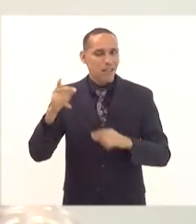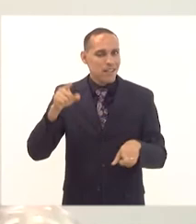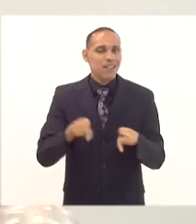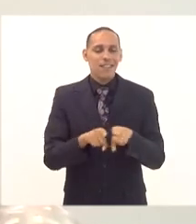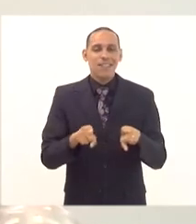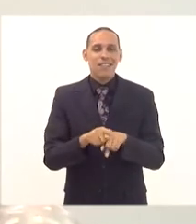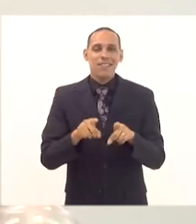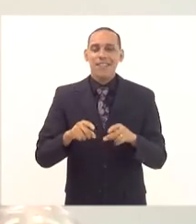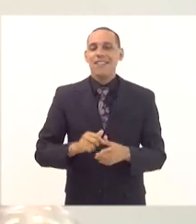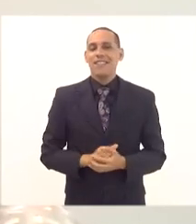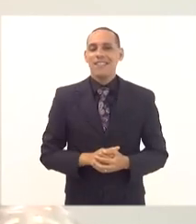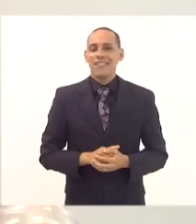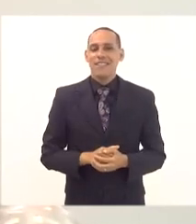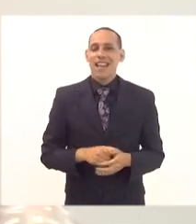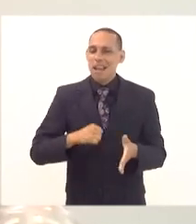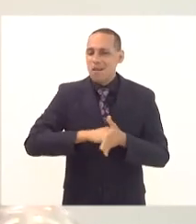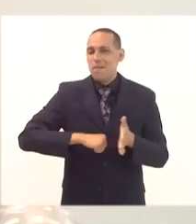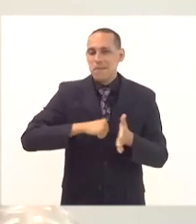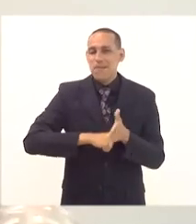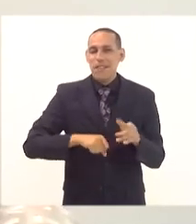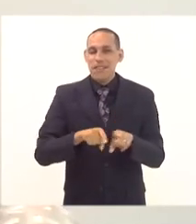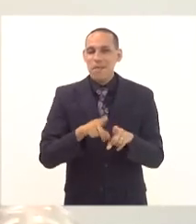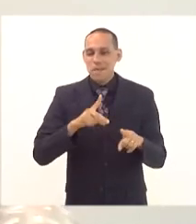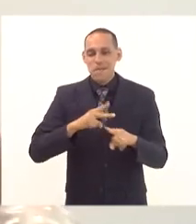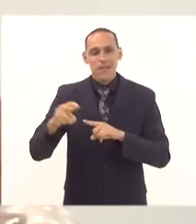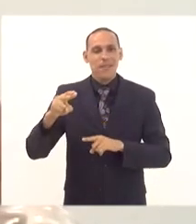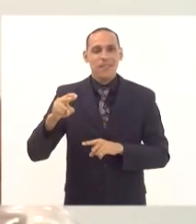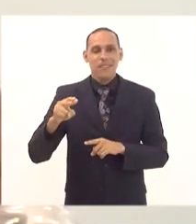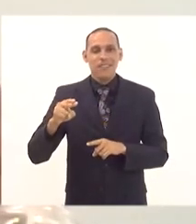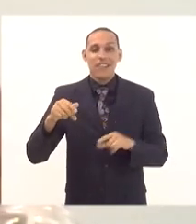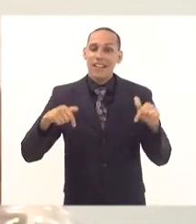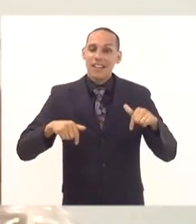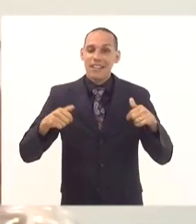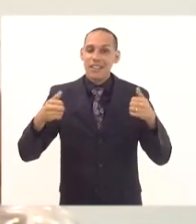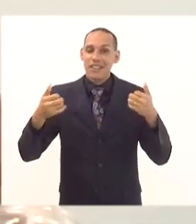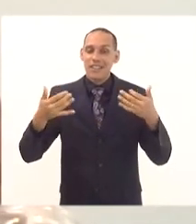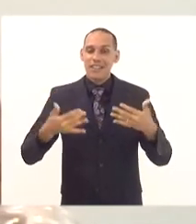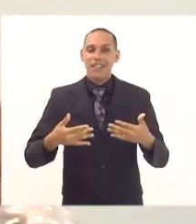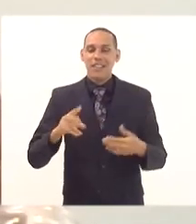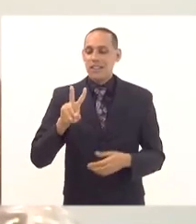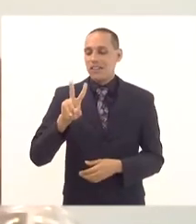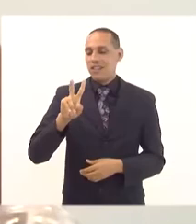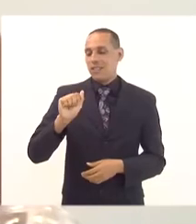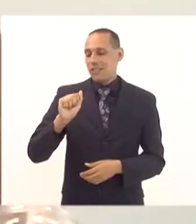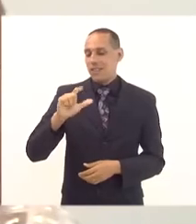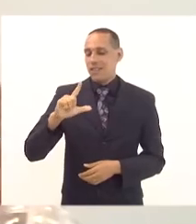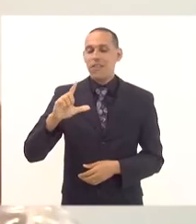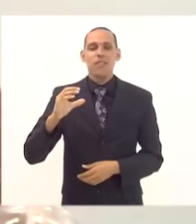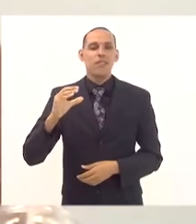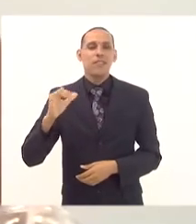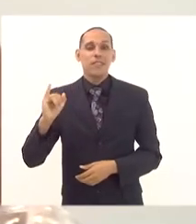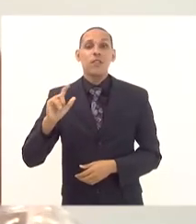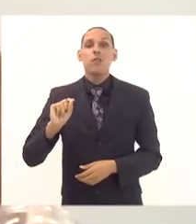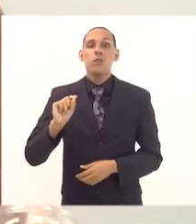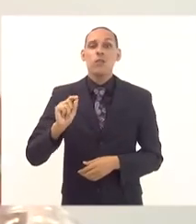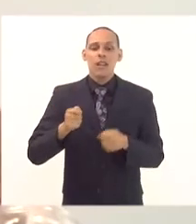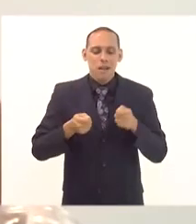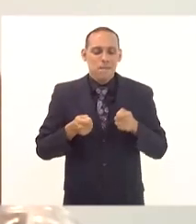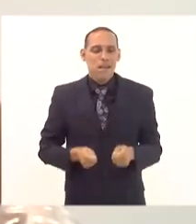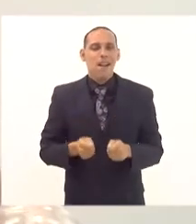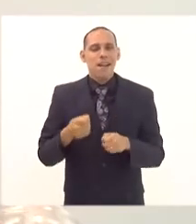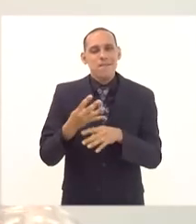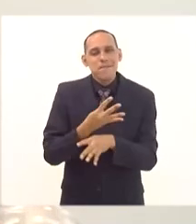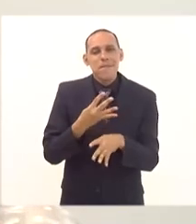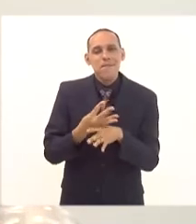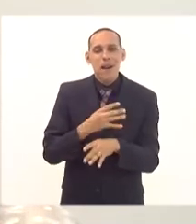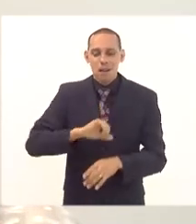uma a luta que a conquista Vitória Como disse aqui a Valcir da permanência da resiliência